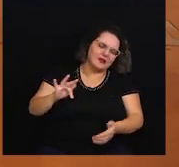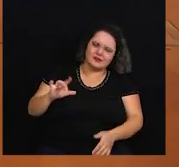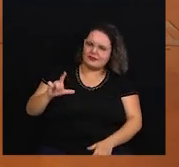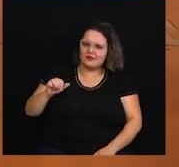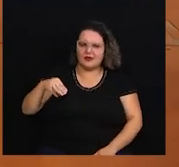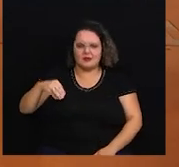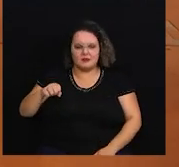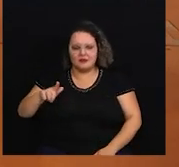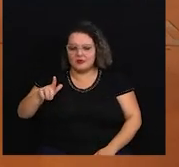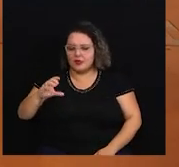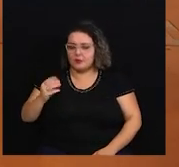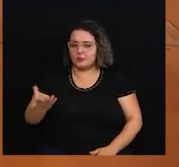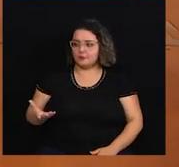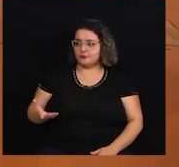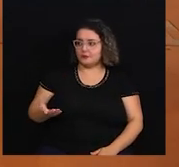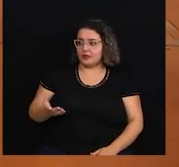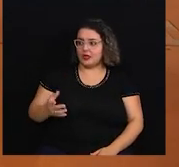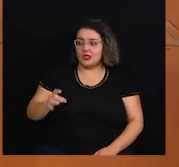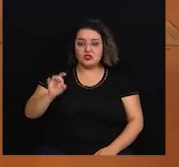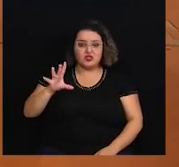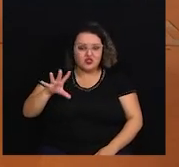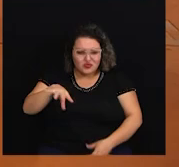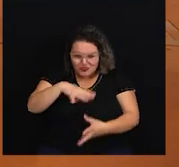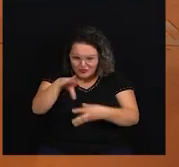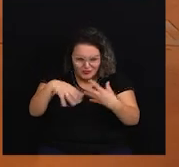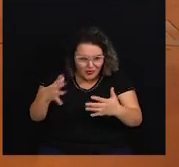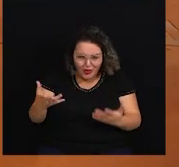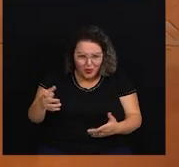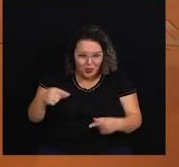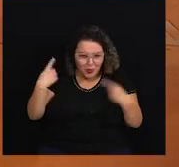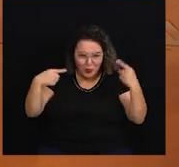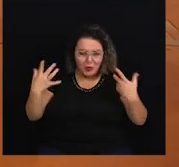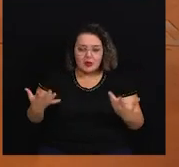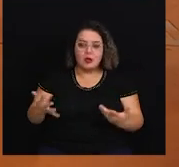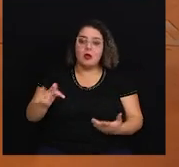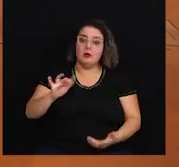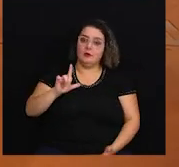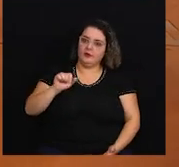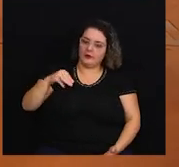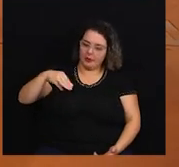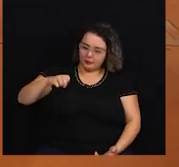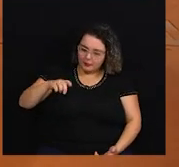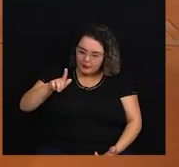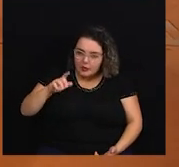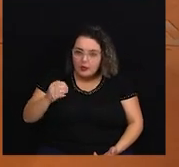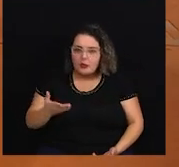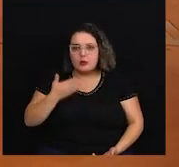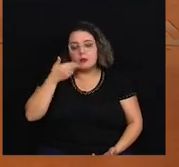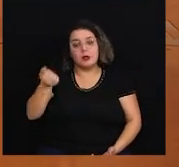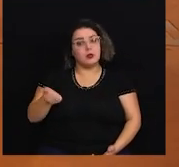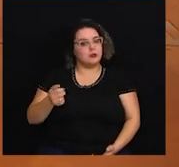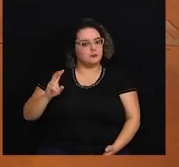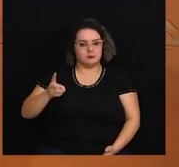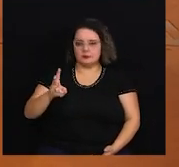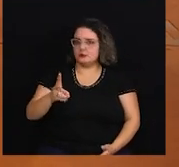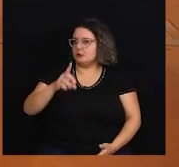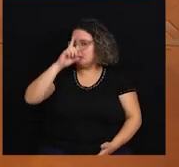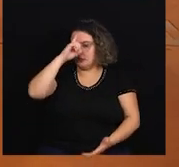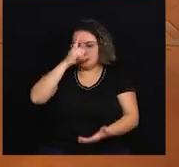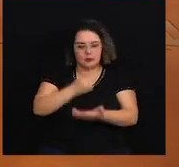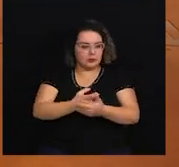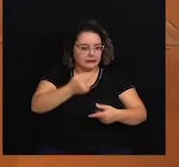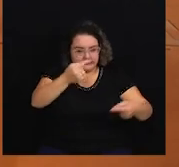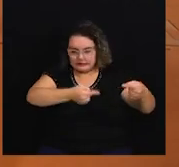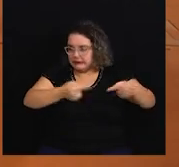e tu não fala assim como mas só rolo Foi mesmo o Flamengo era o melhor e no cálice em que estava na decisão esse